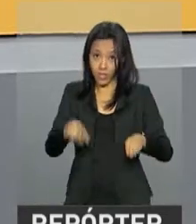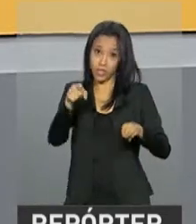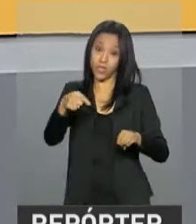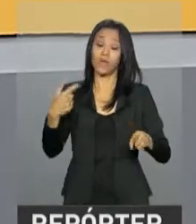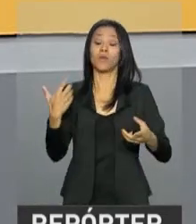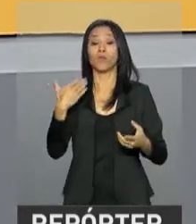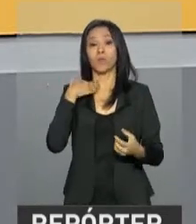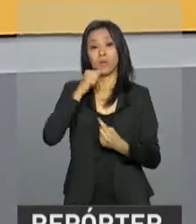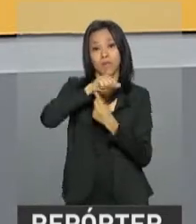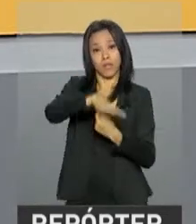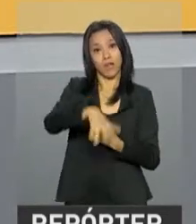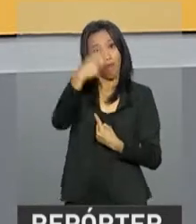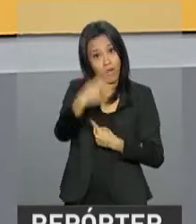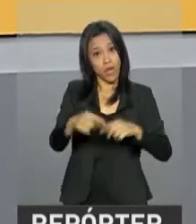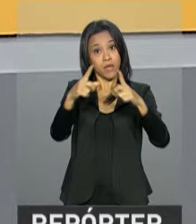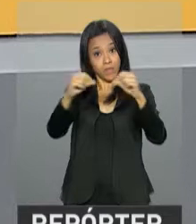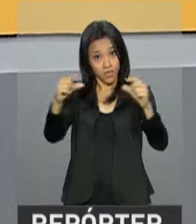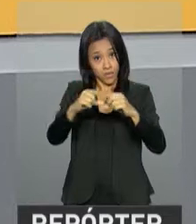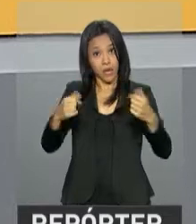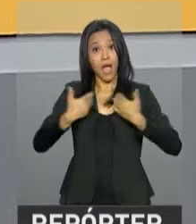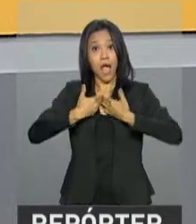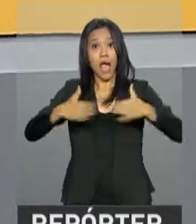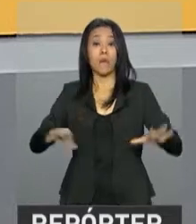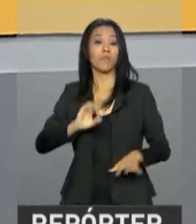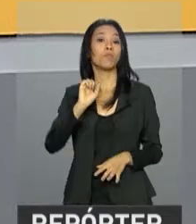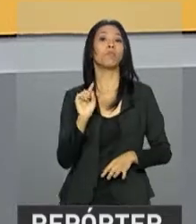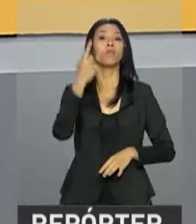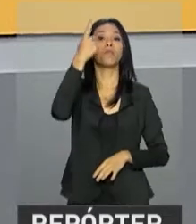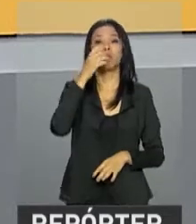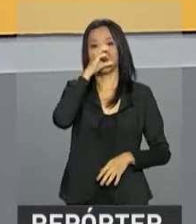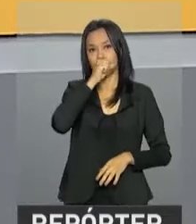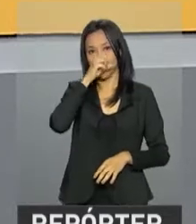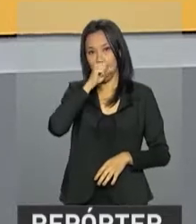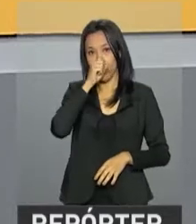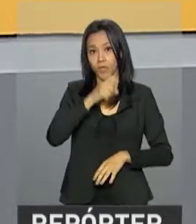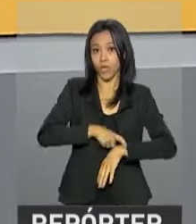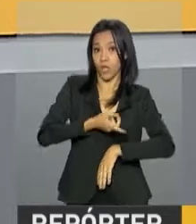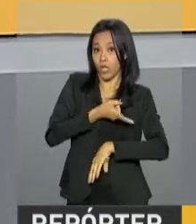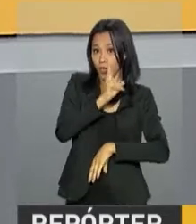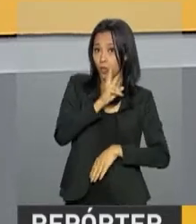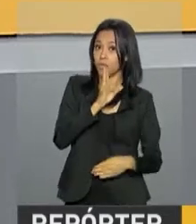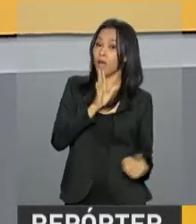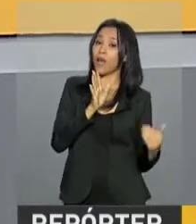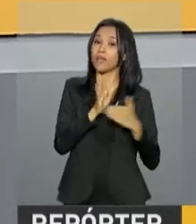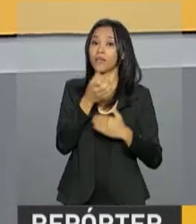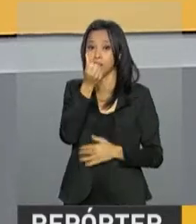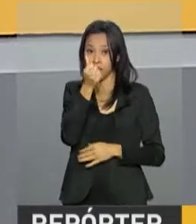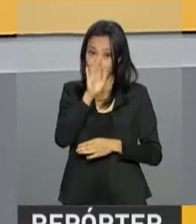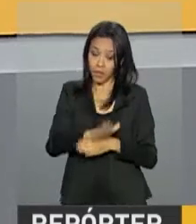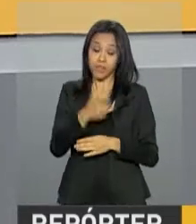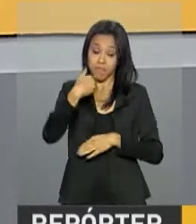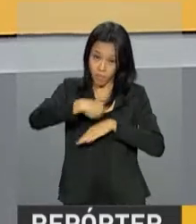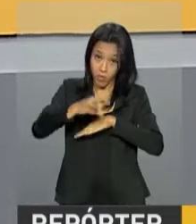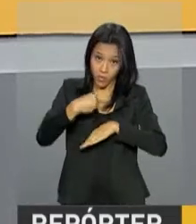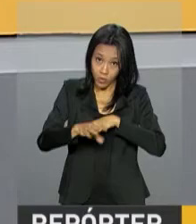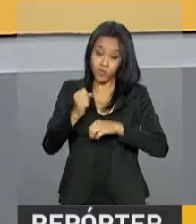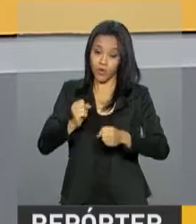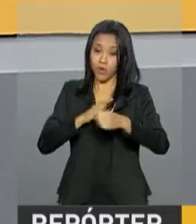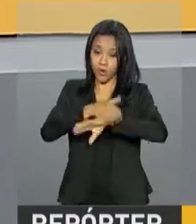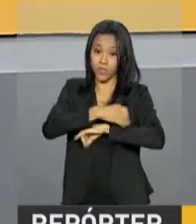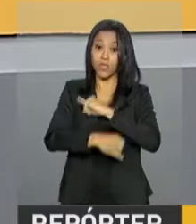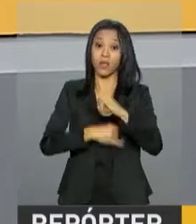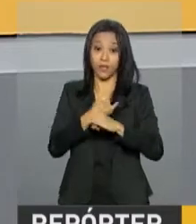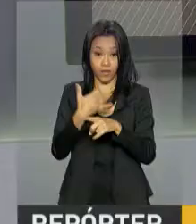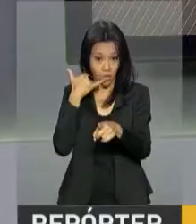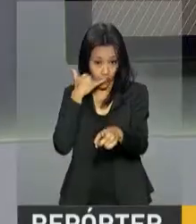brasília e também abrir no primeiro sábado de cada mês das duas às seis da tarde mais informações pelo telefone que aparece na